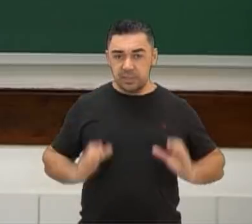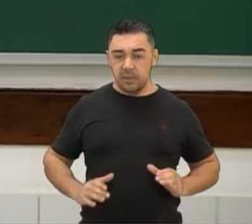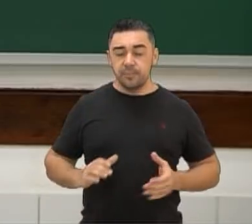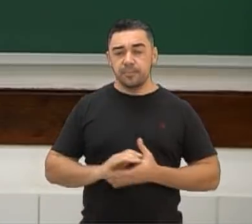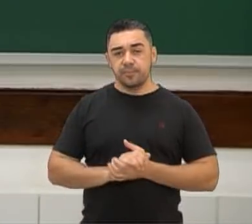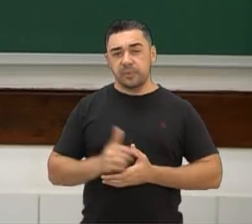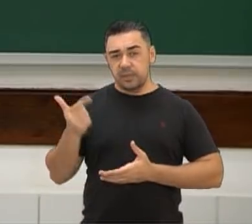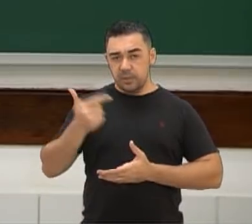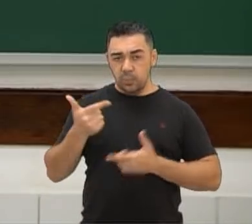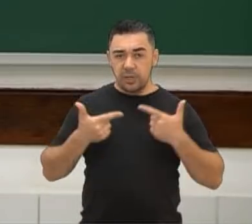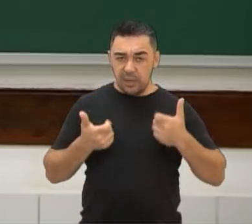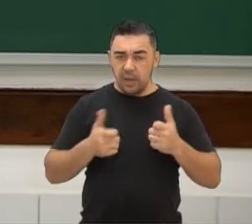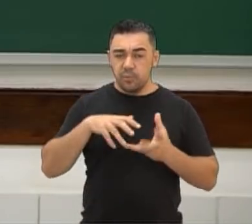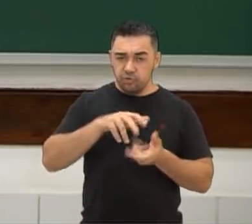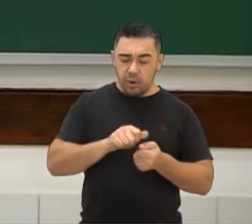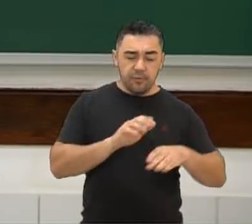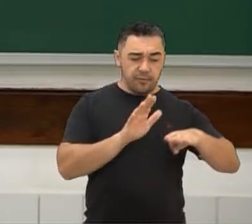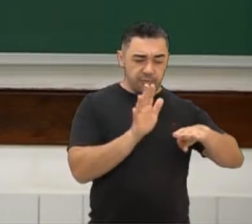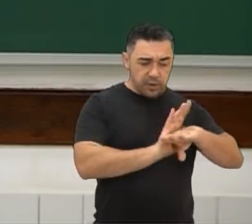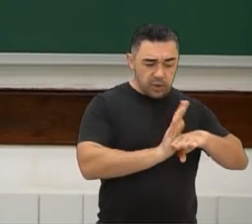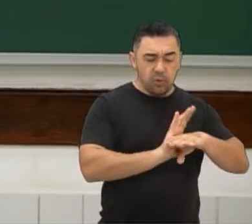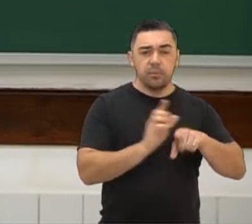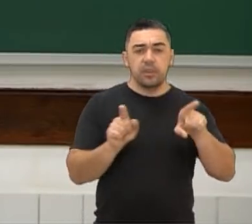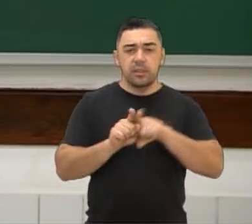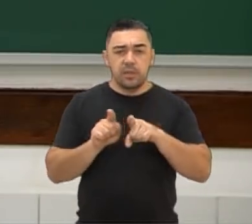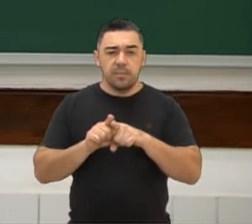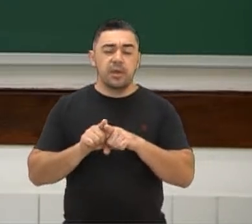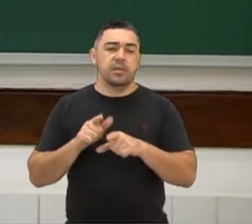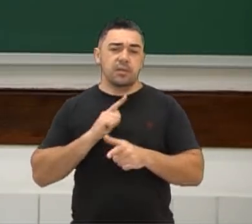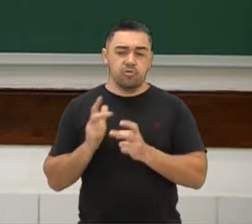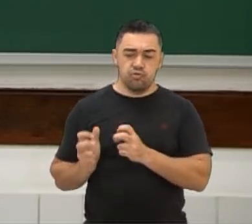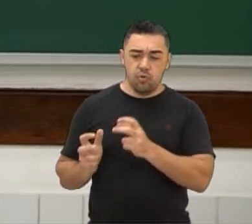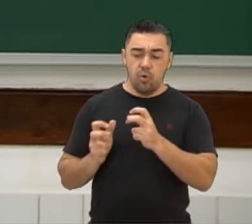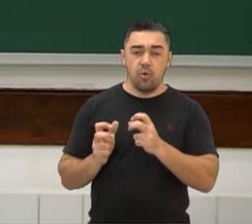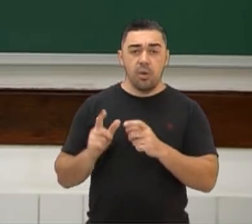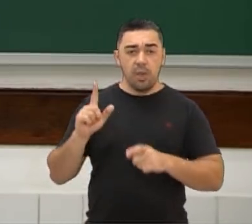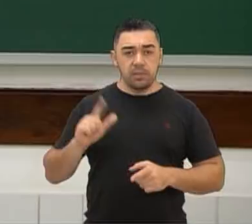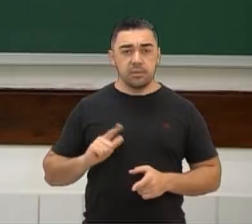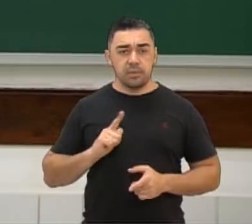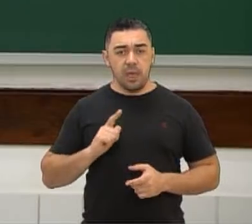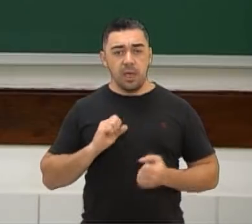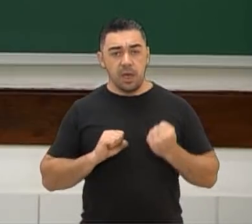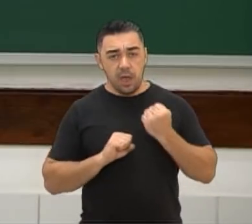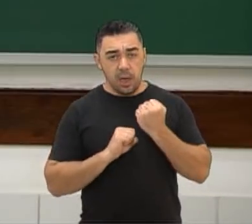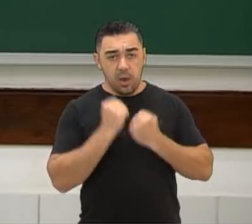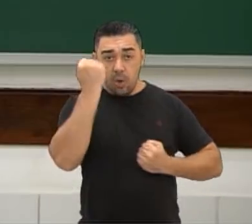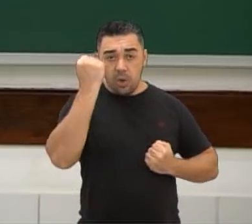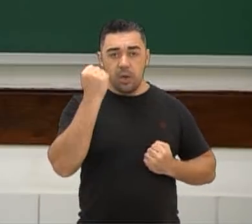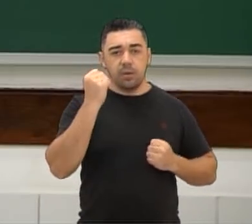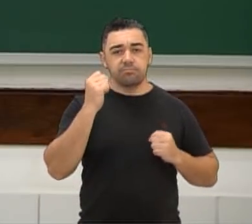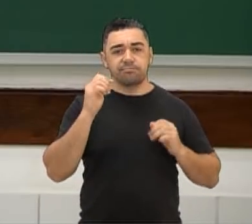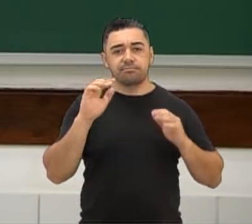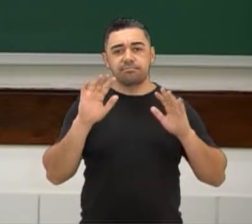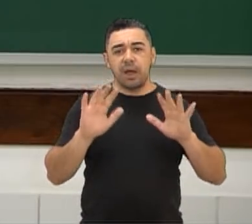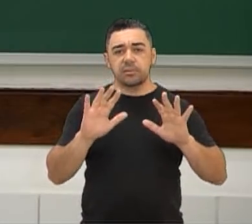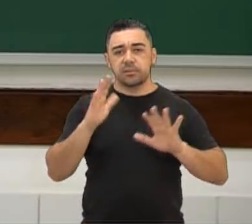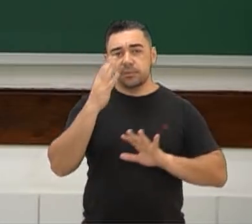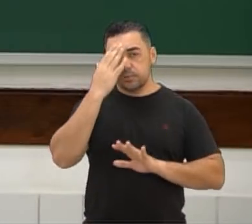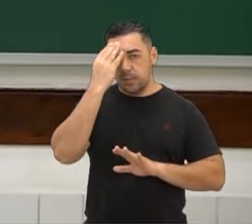Mundial, que nos filmes, nos jogos, parece algo muito heróico, também muito divertido, muitas vezes a gente